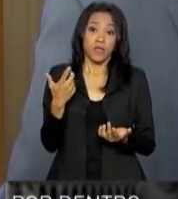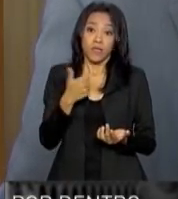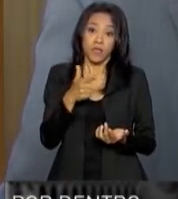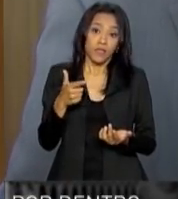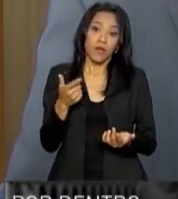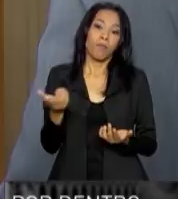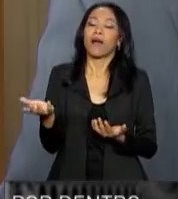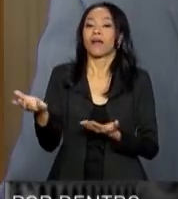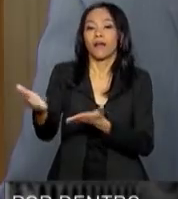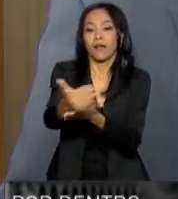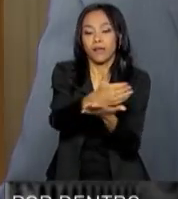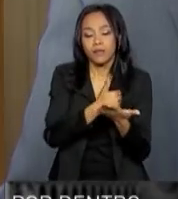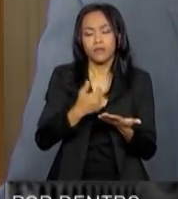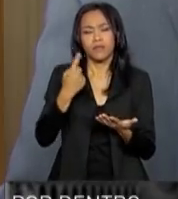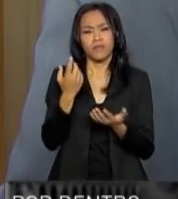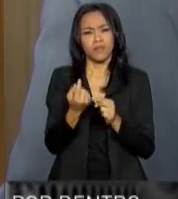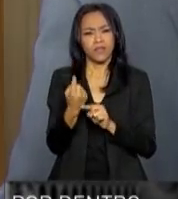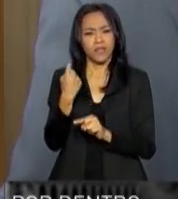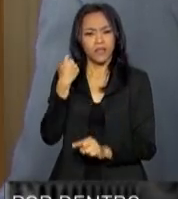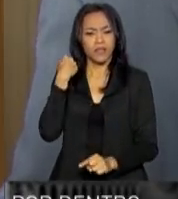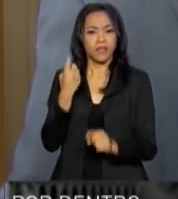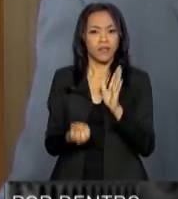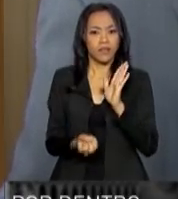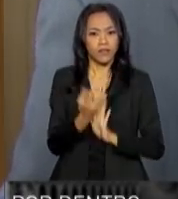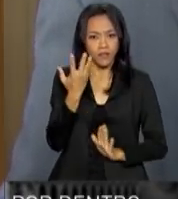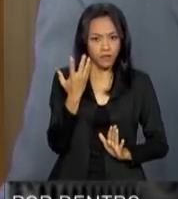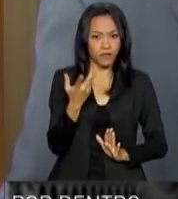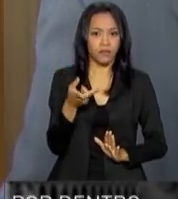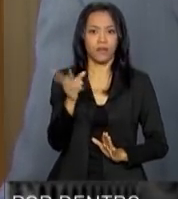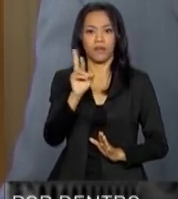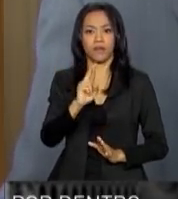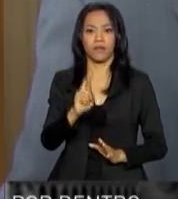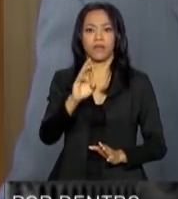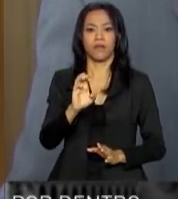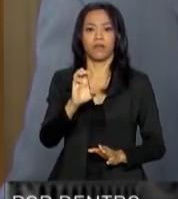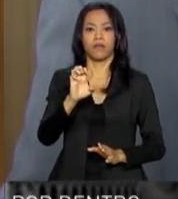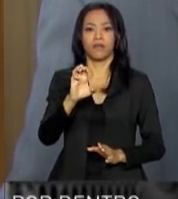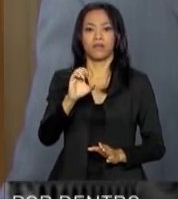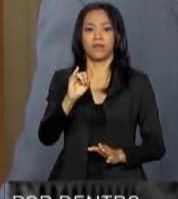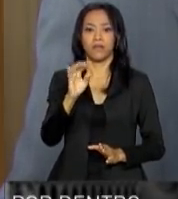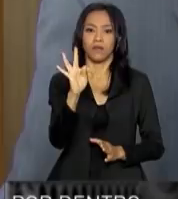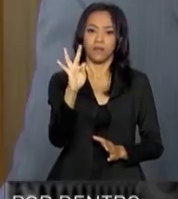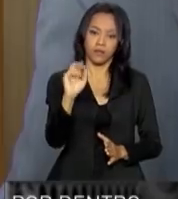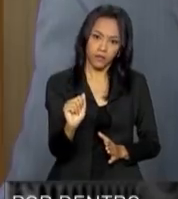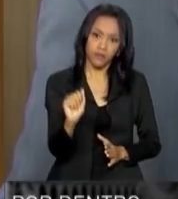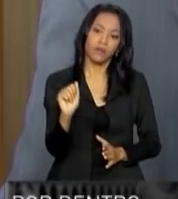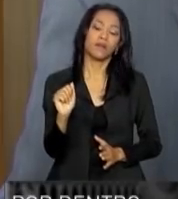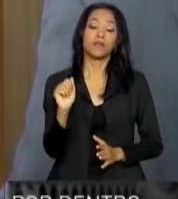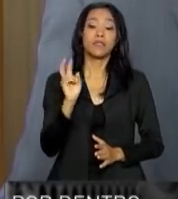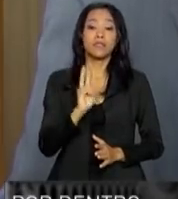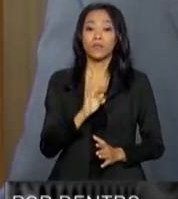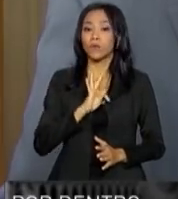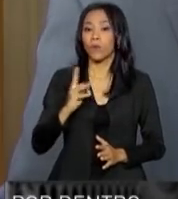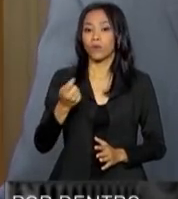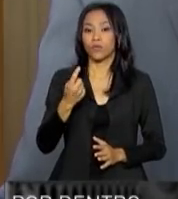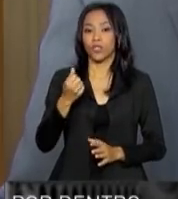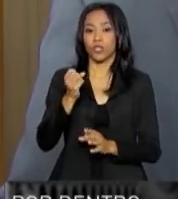desde a criação da grande rio a receita a toda parte de arrecadação dos pra previdência social está